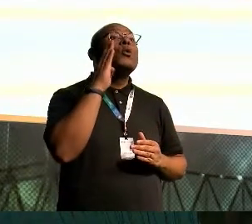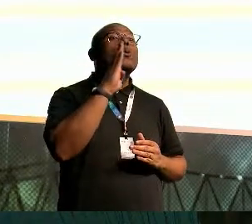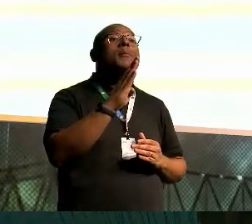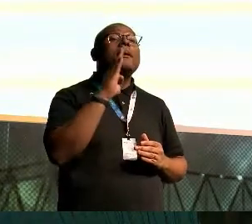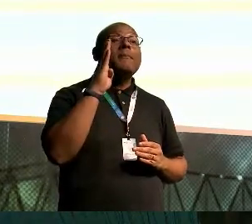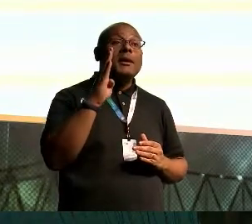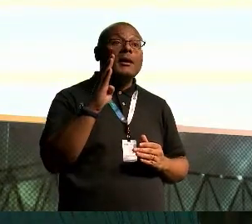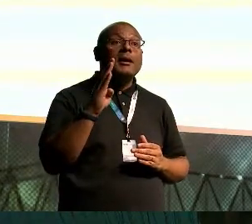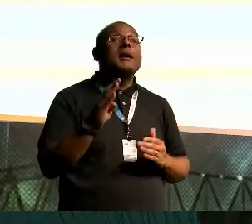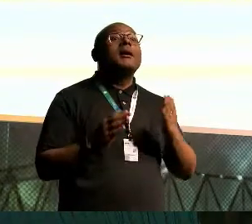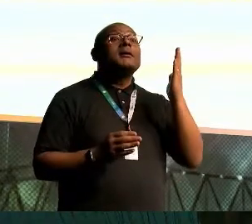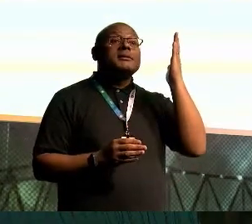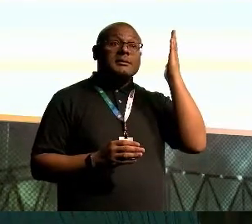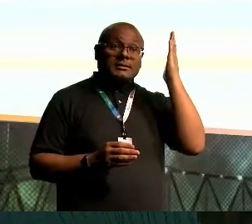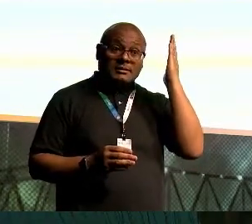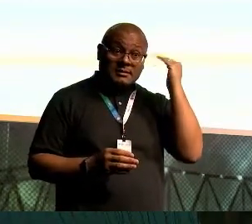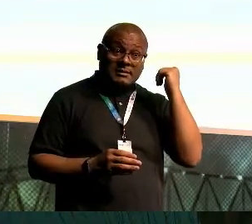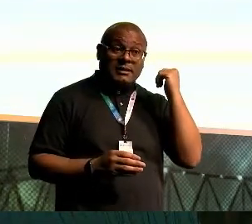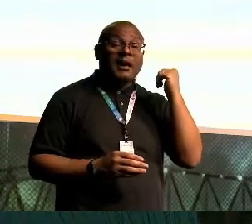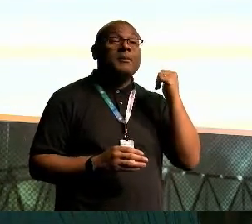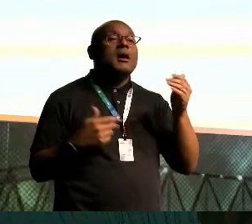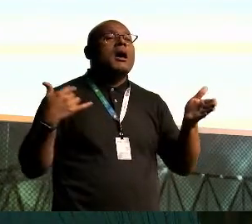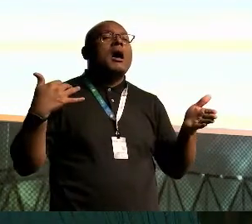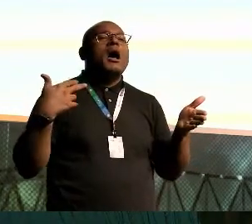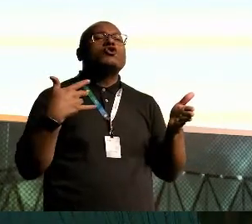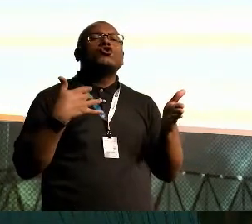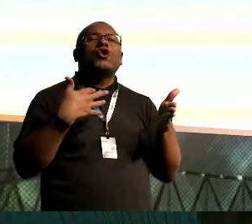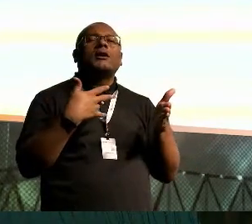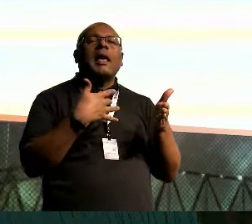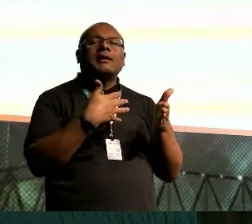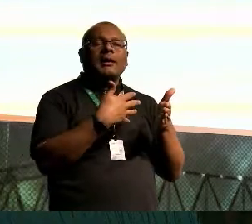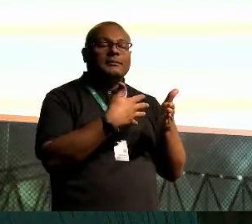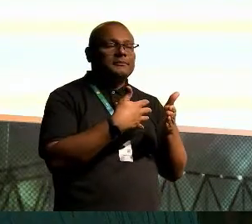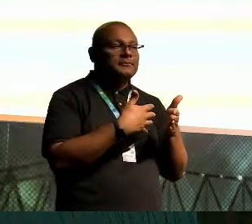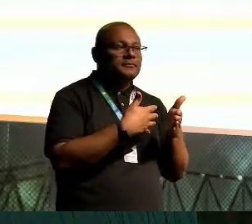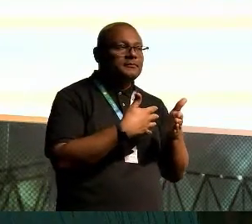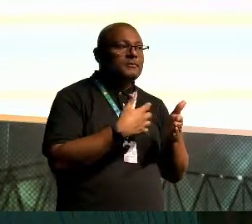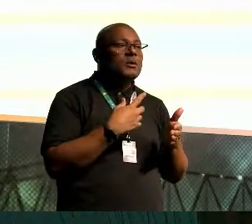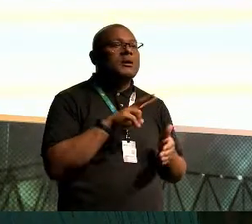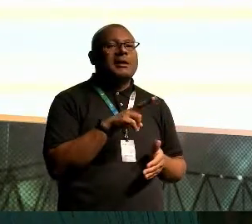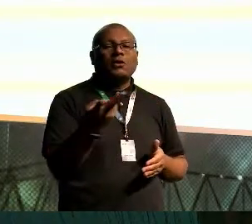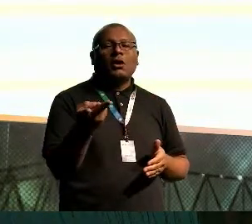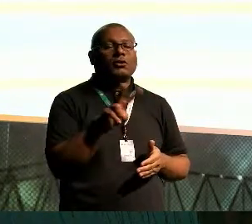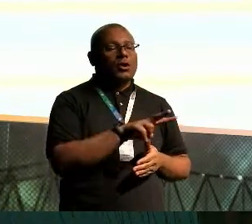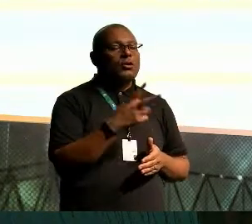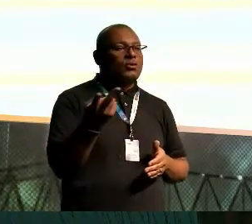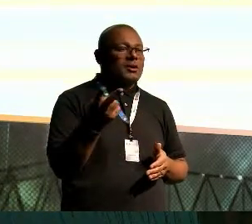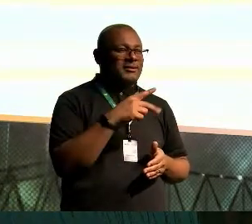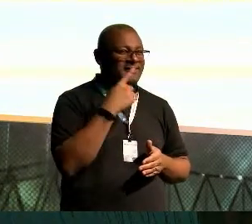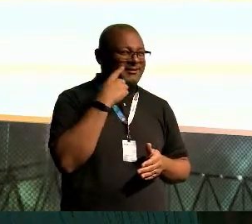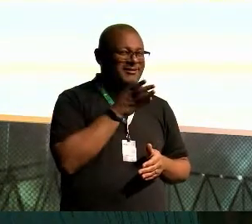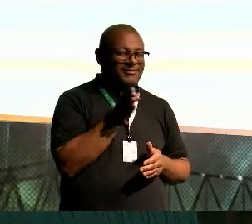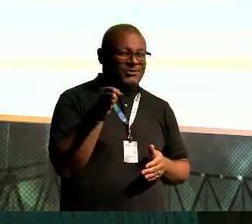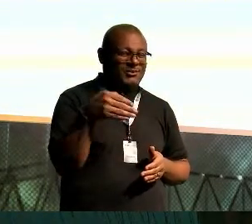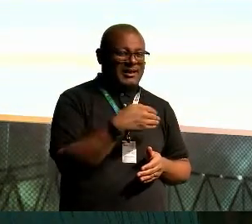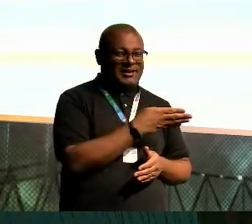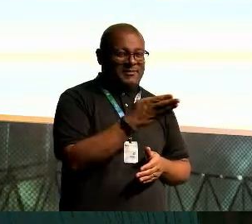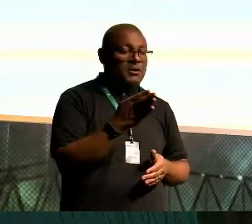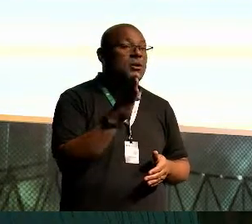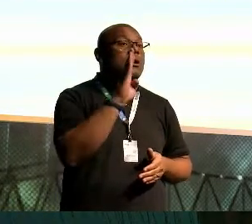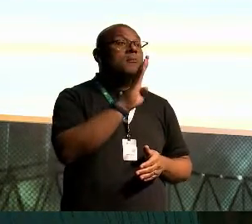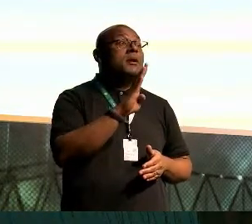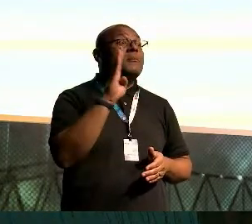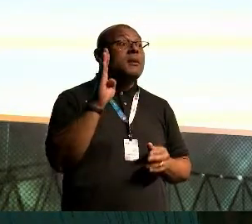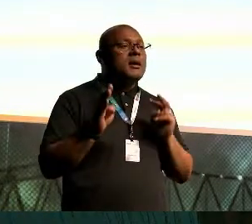público dele, e lembra, aqui é bem aquela jornada ali do vai e vem, né? Do labirinto. O Banco do